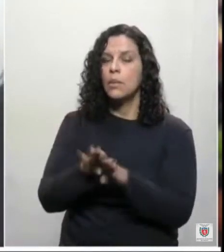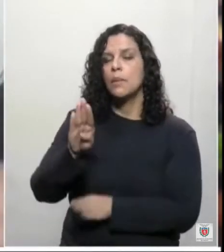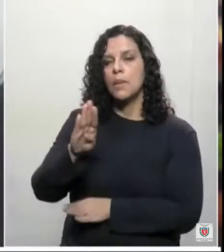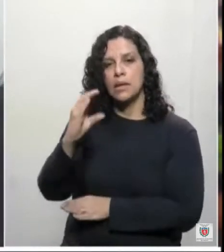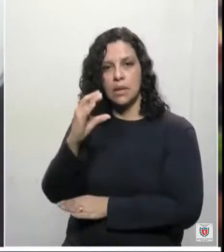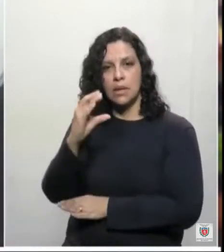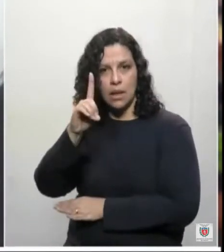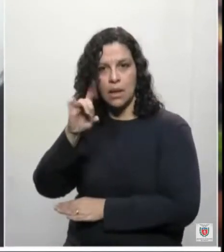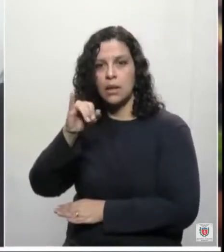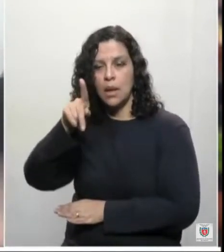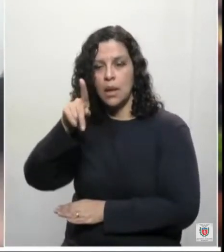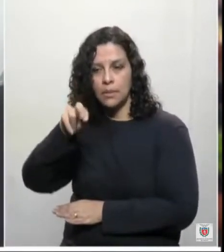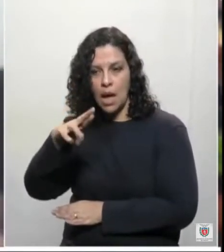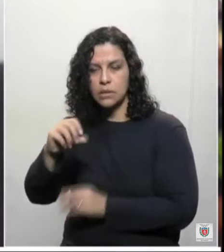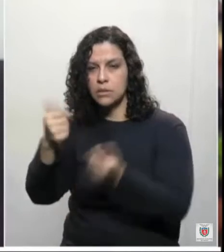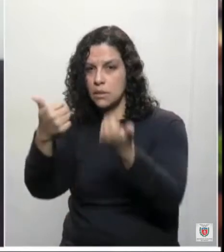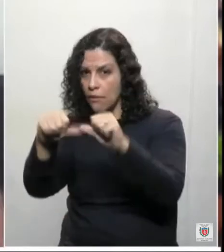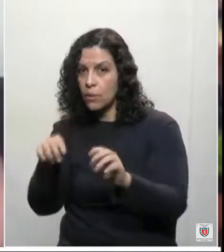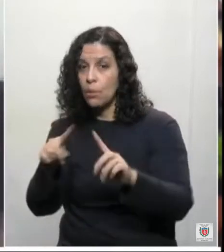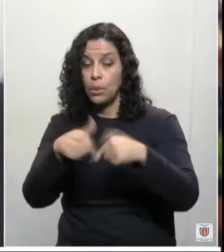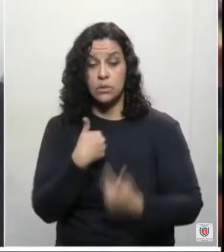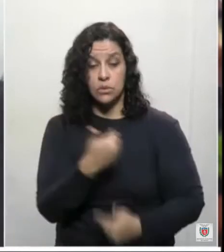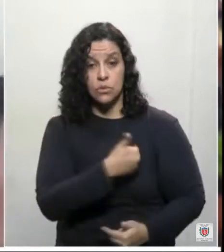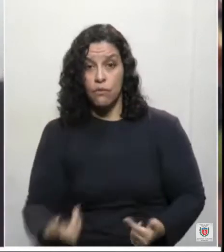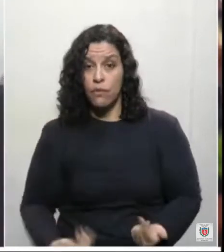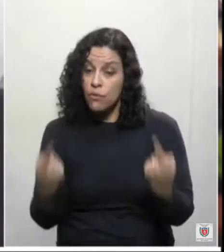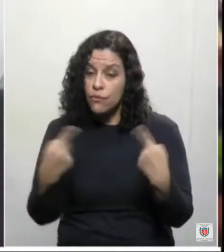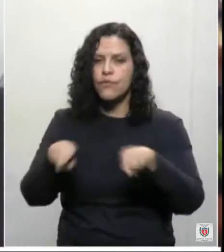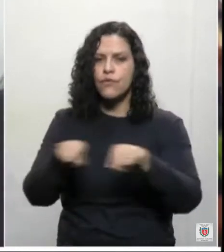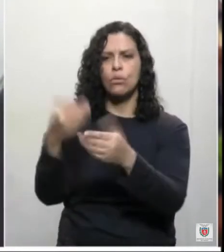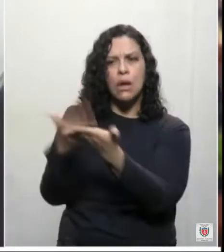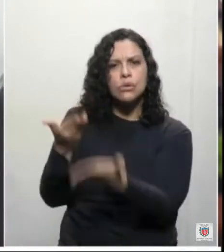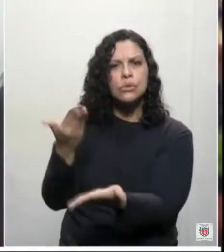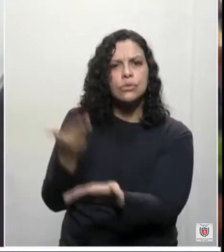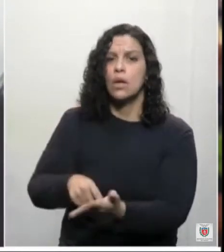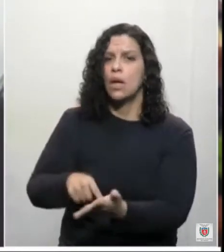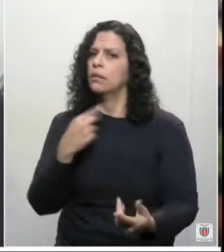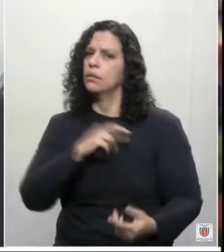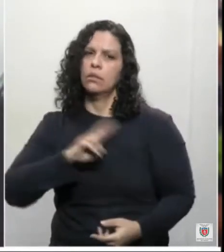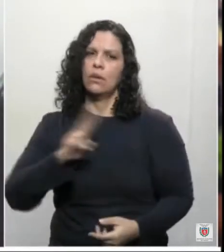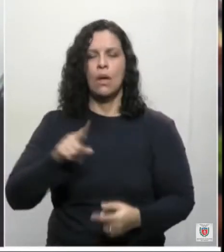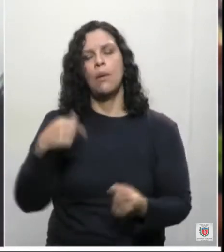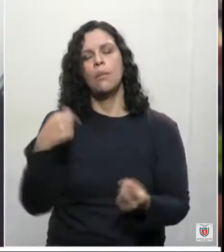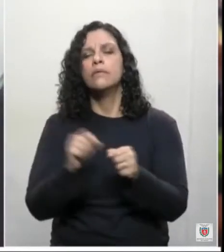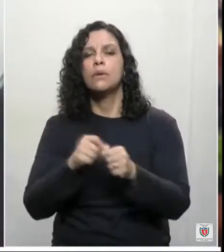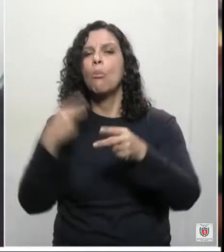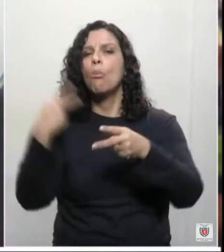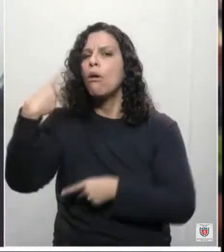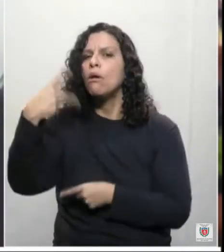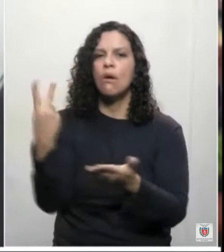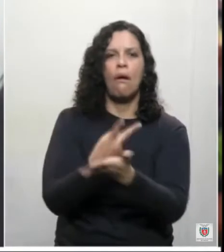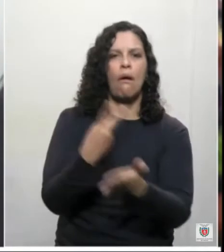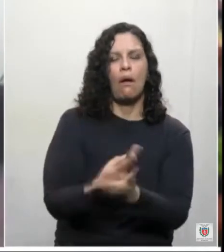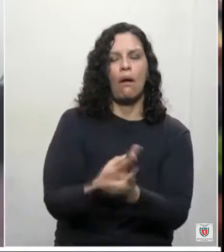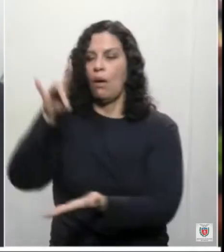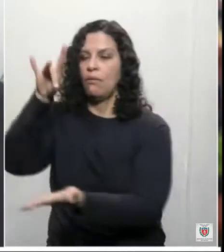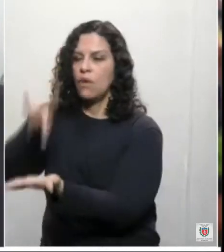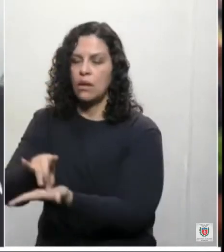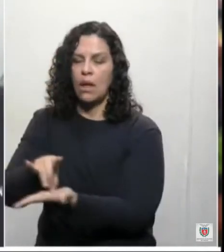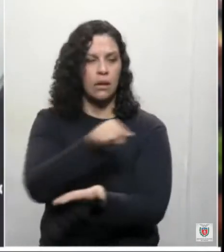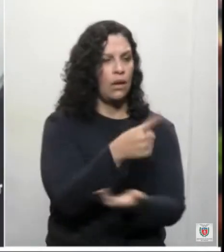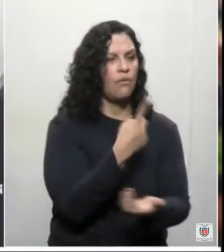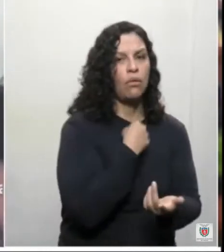IPARS. Portanto, eu peço que o governo revise. Não dá para fazer política com uma contradição tão grande entre a realidade e